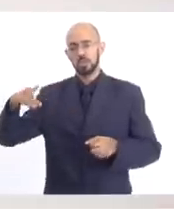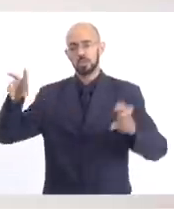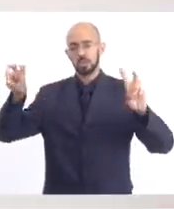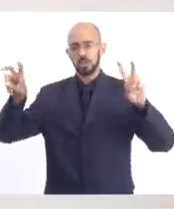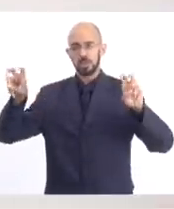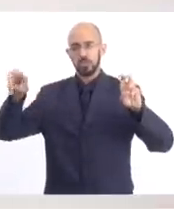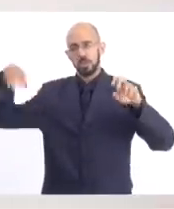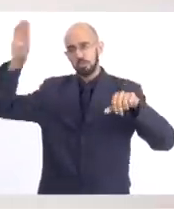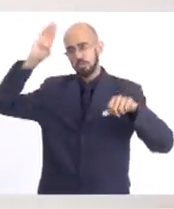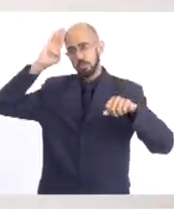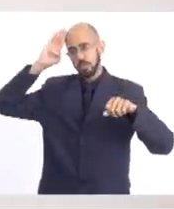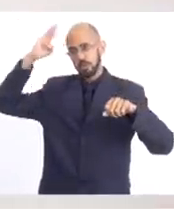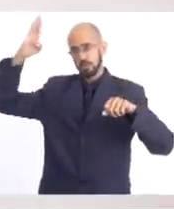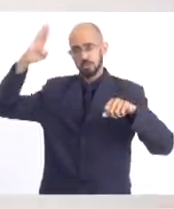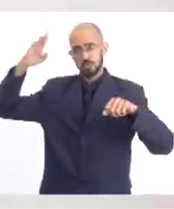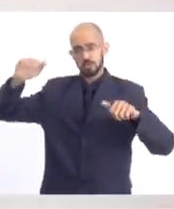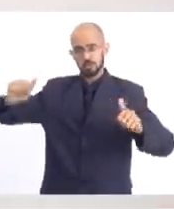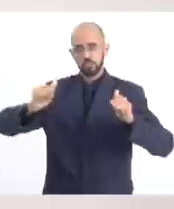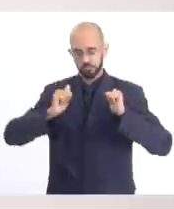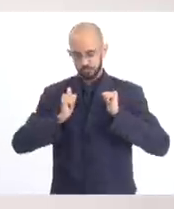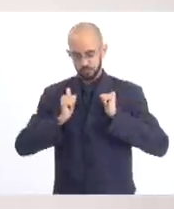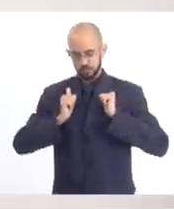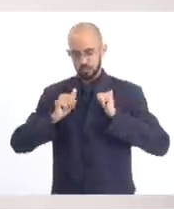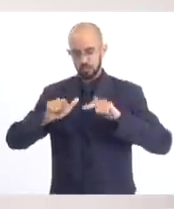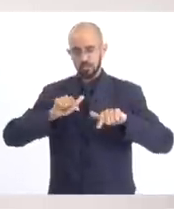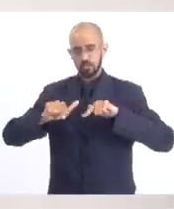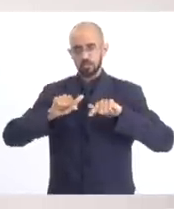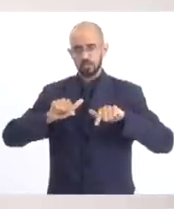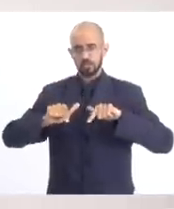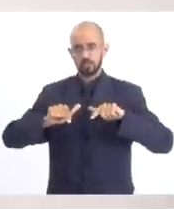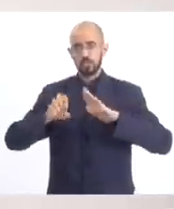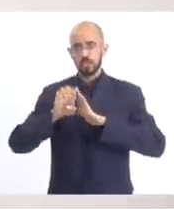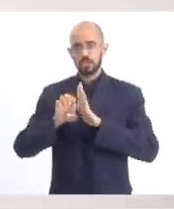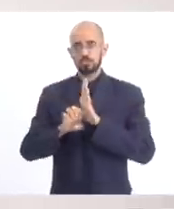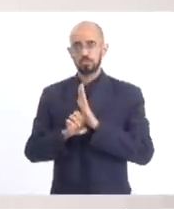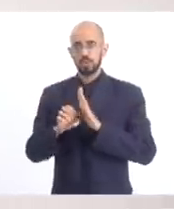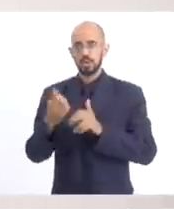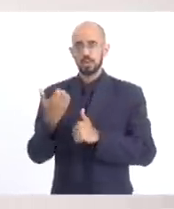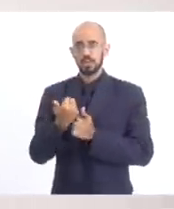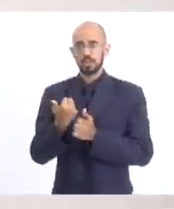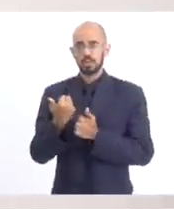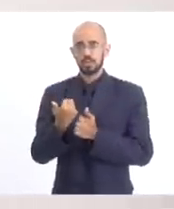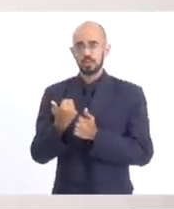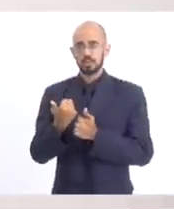nos processos da inatividade. Emendas acolhidas. Vou pedir só para...